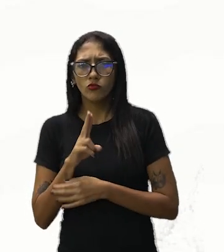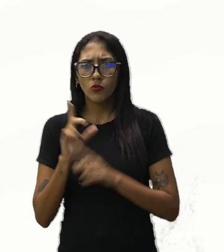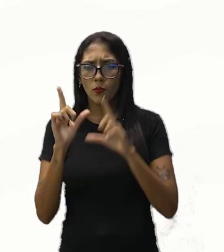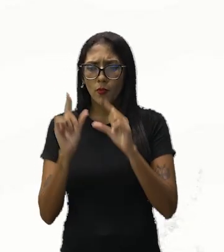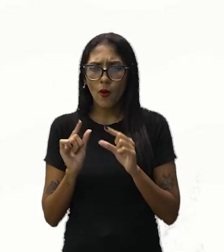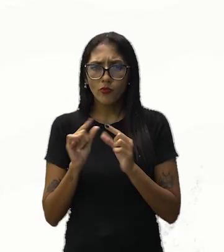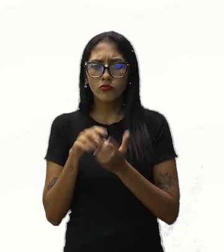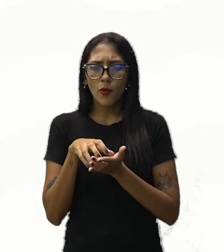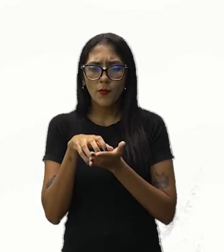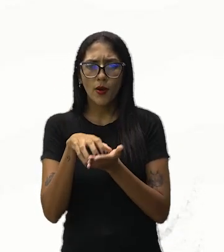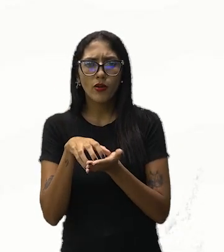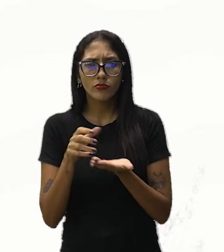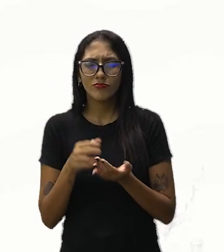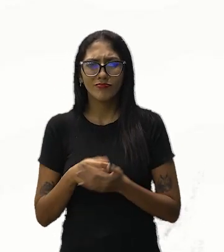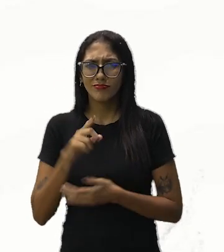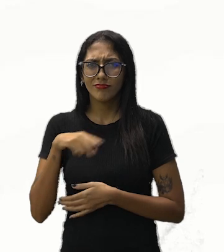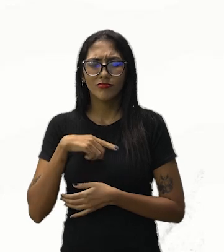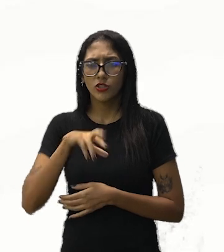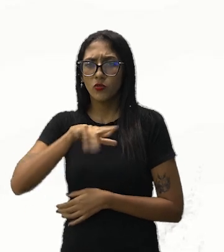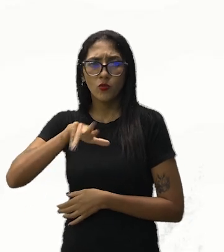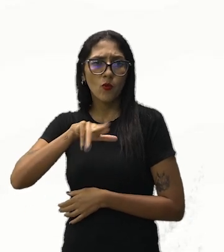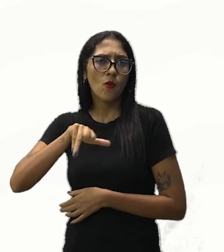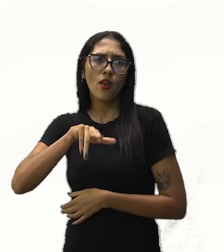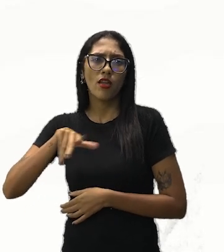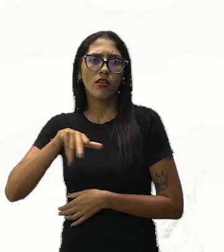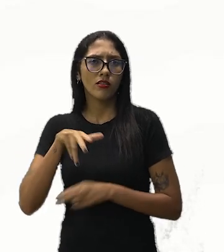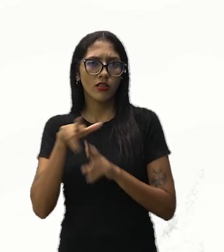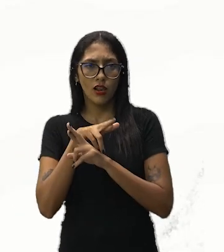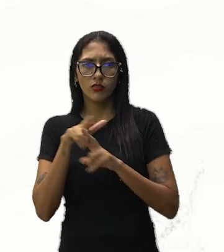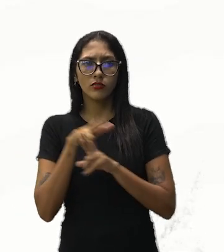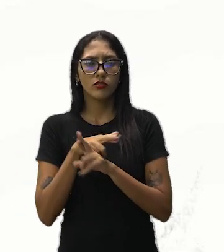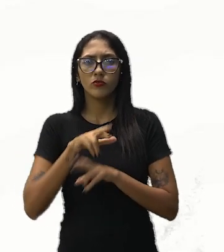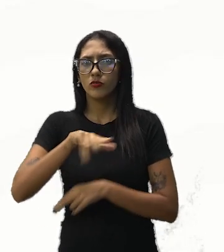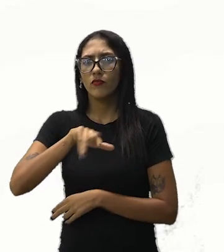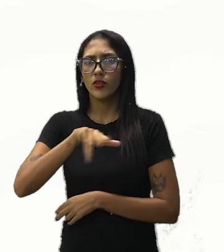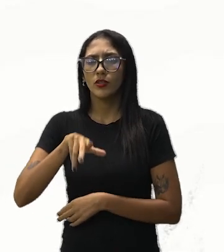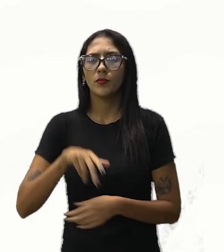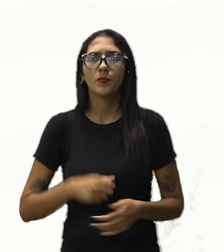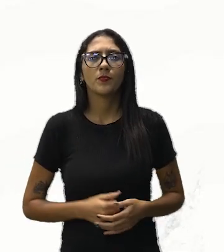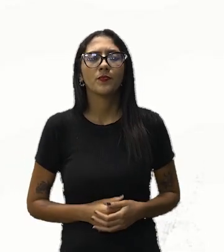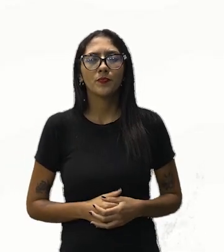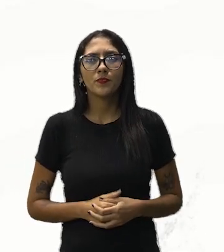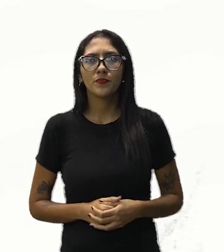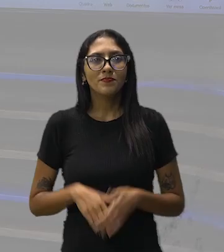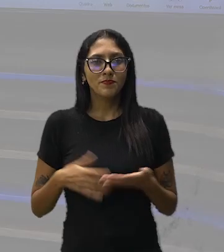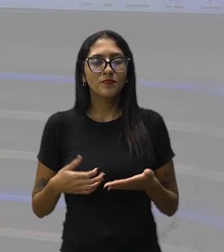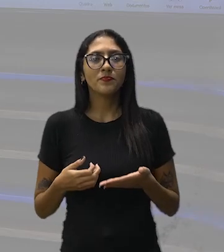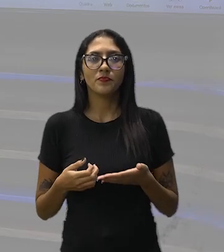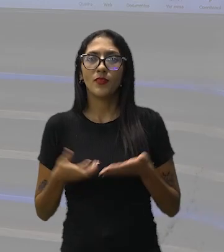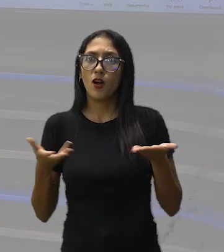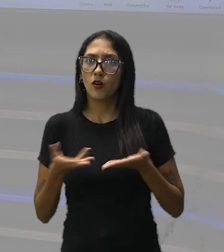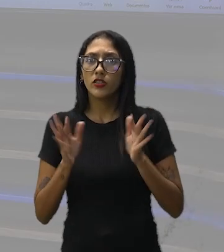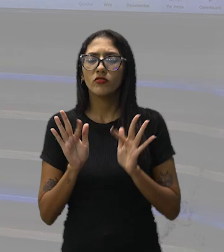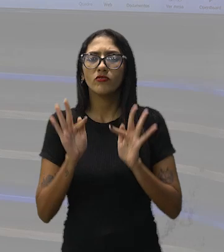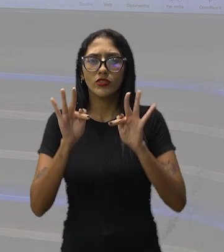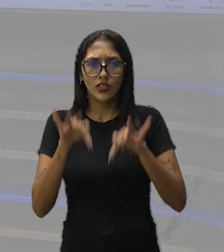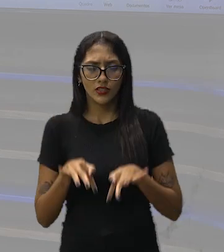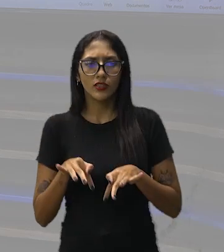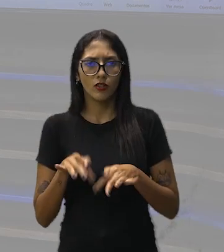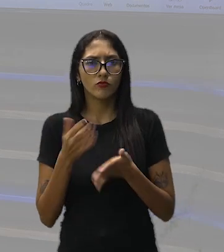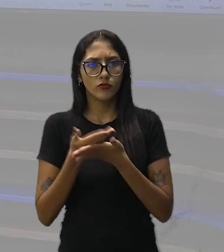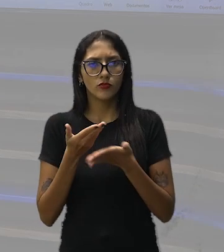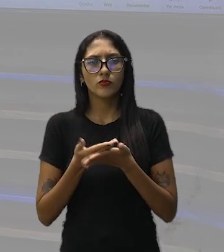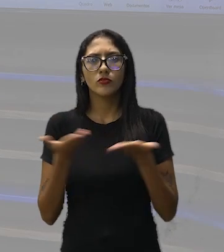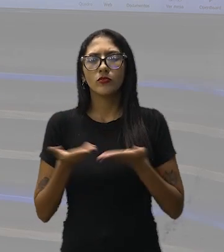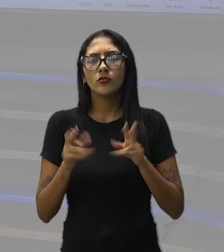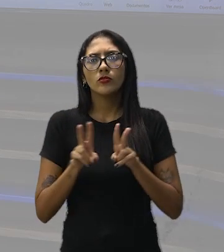público, que não tem nenhuma relação uma coisa com a outra, tá bom? Então, pessoal, com essa questão a gente vai finalizando aqui nossa